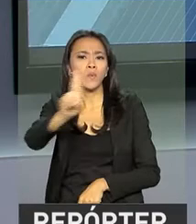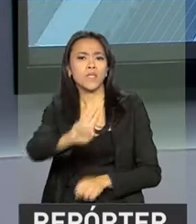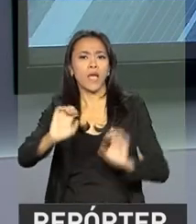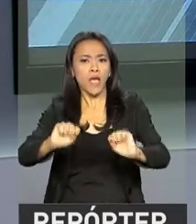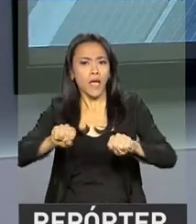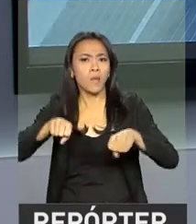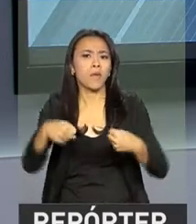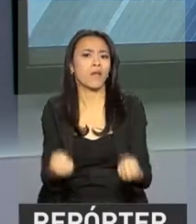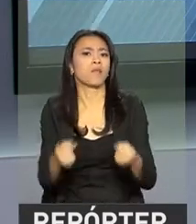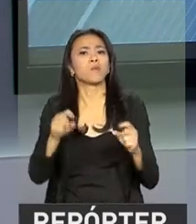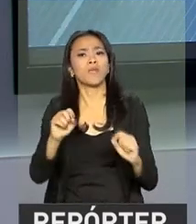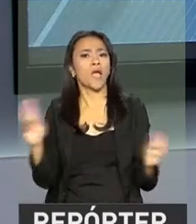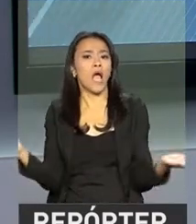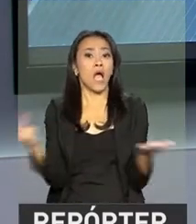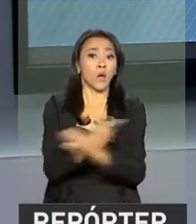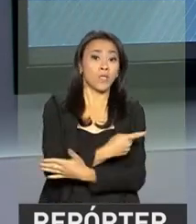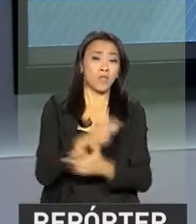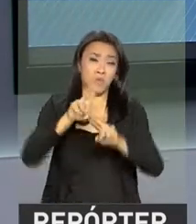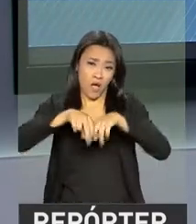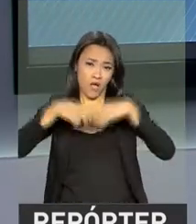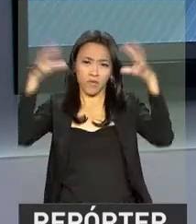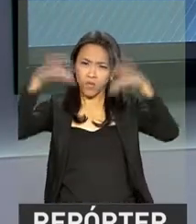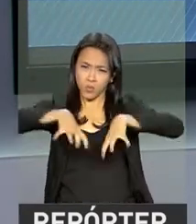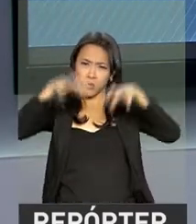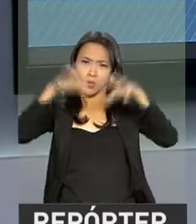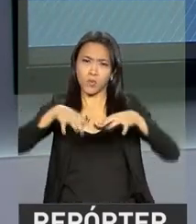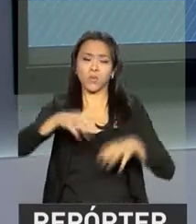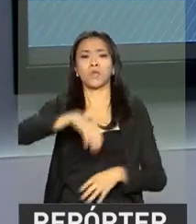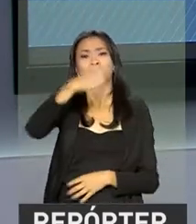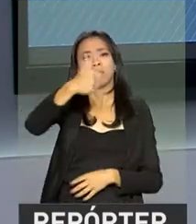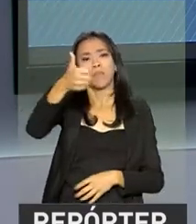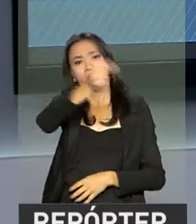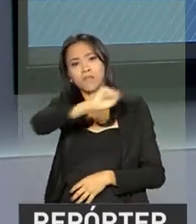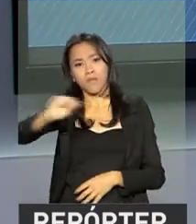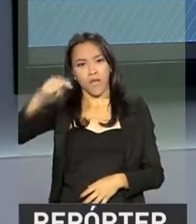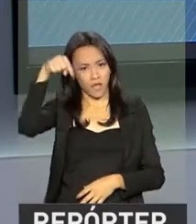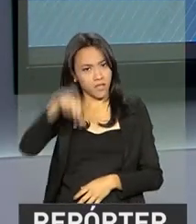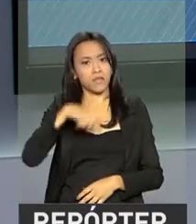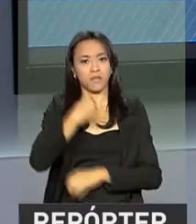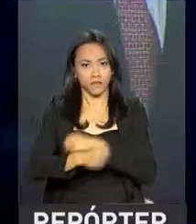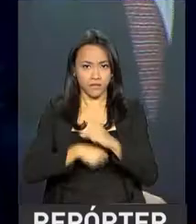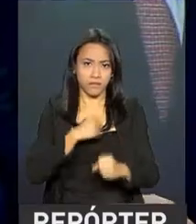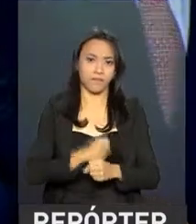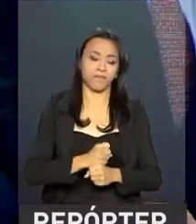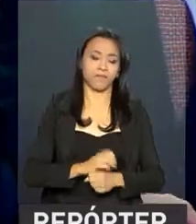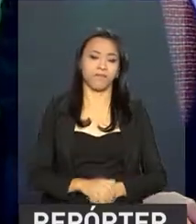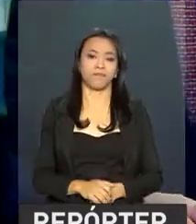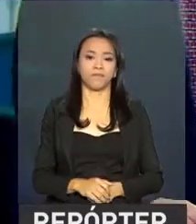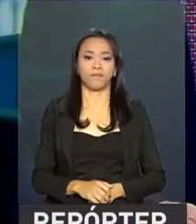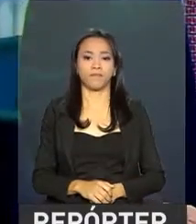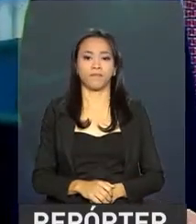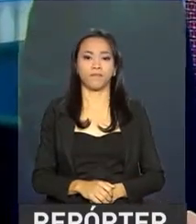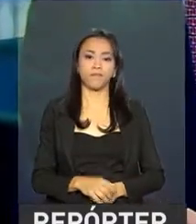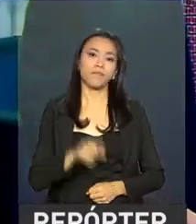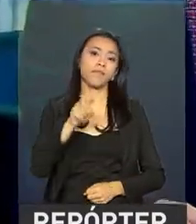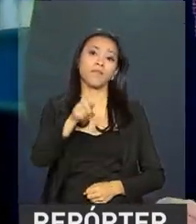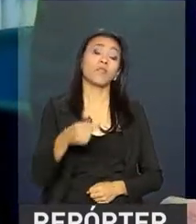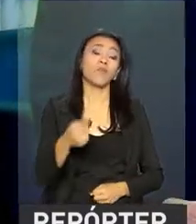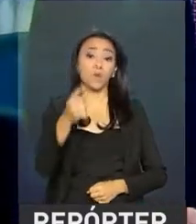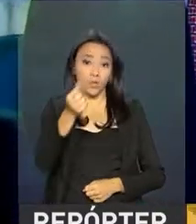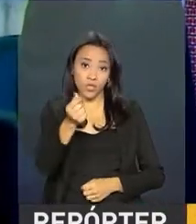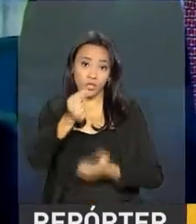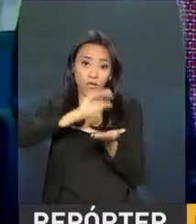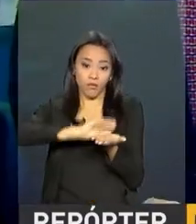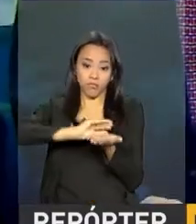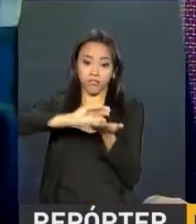causados pelo excesso de chuvas no primeiro semestre deste ano a liberação dos recursos